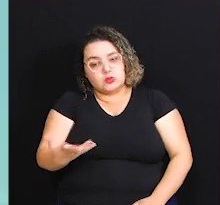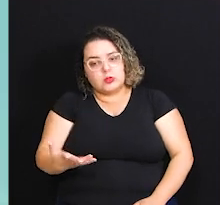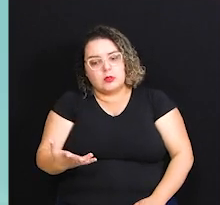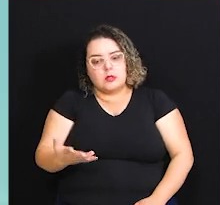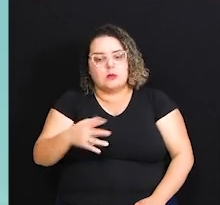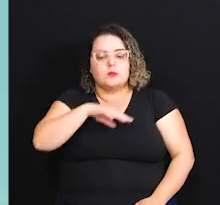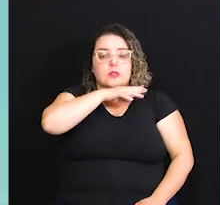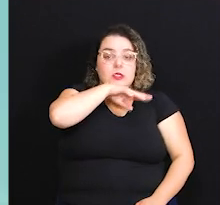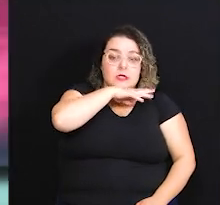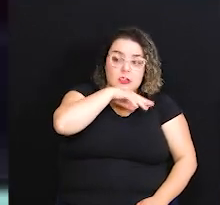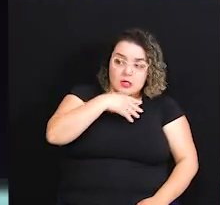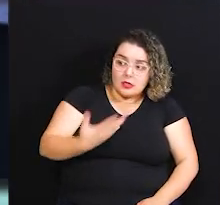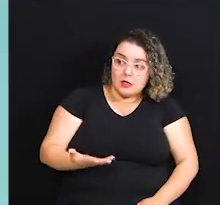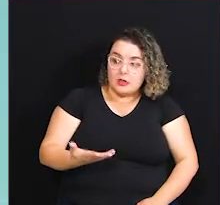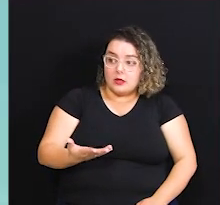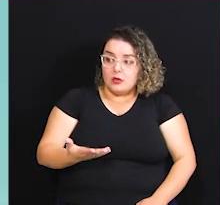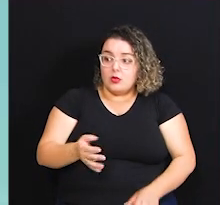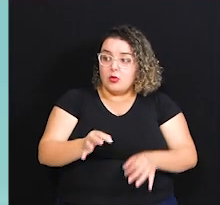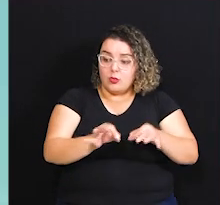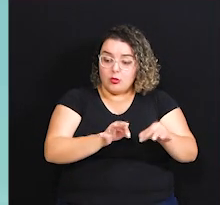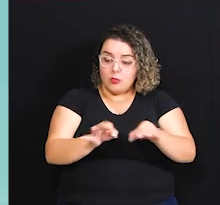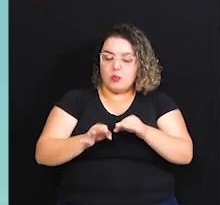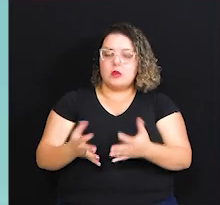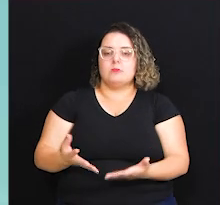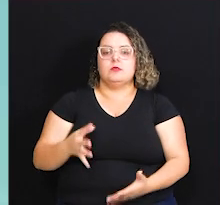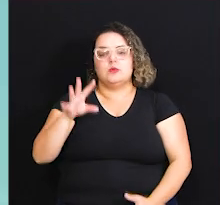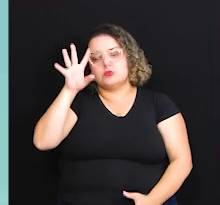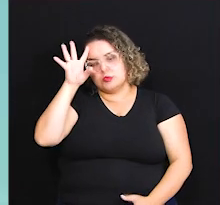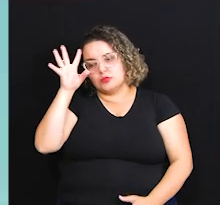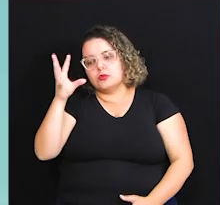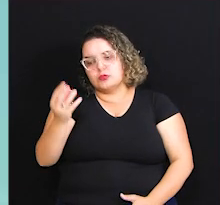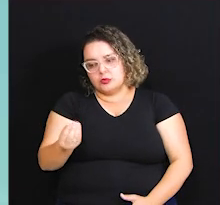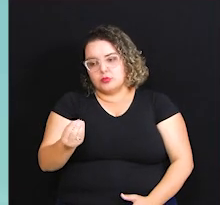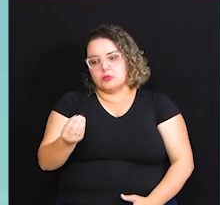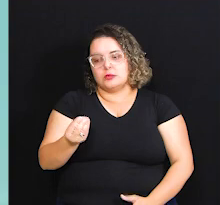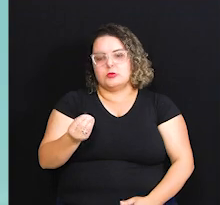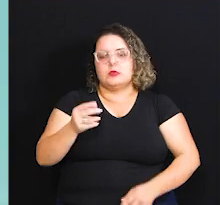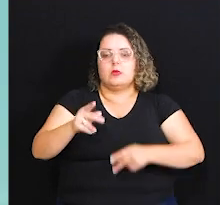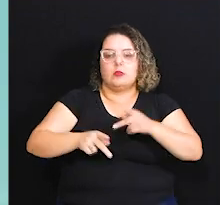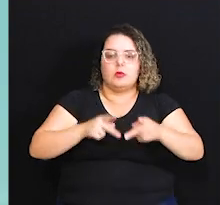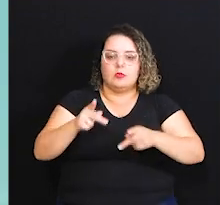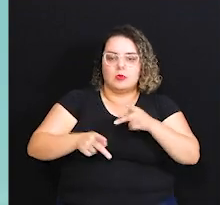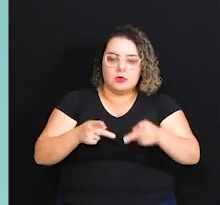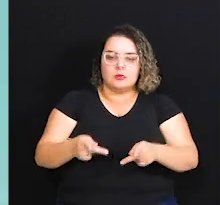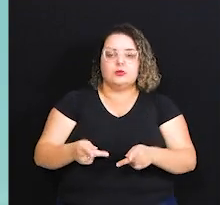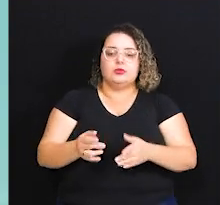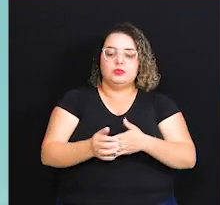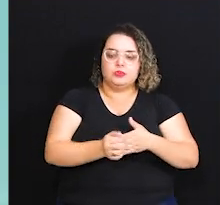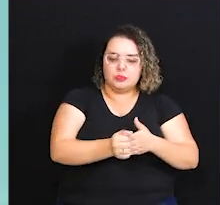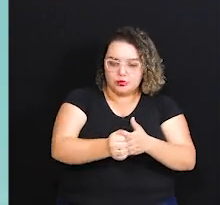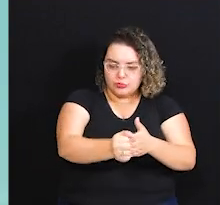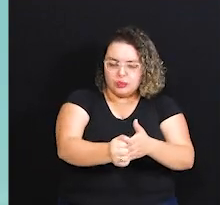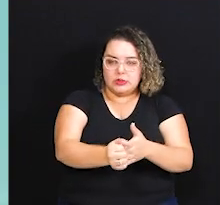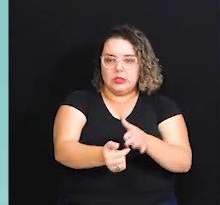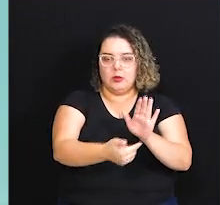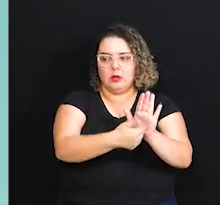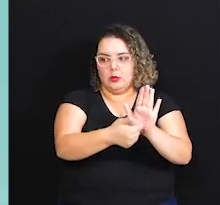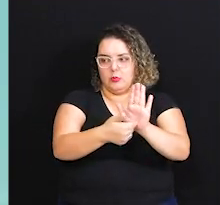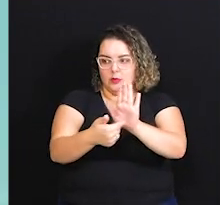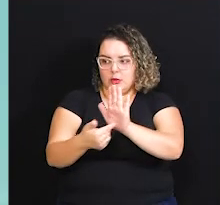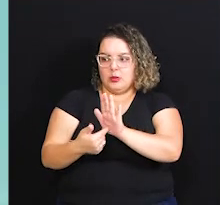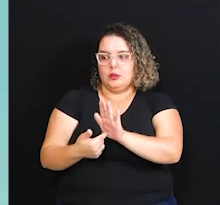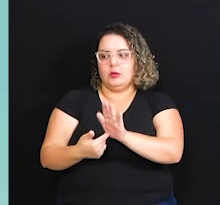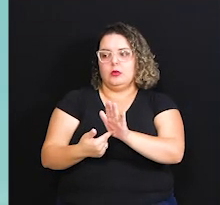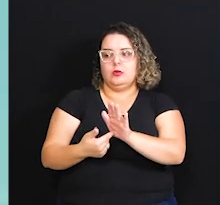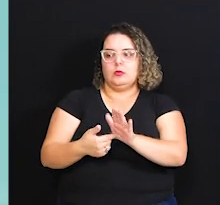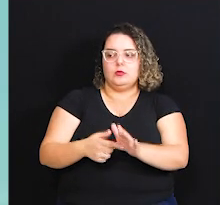esses animais como um projeto realmente de conhecimento da população. Além do guia, onde nós mostramos para os